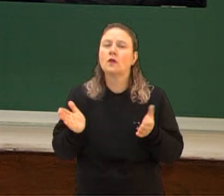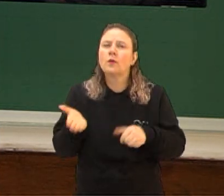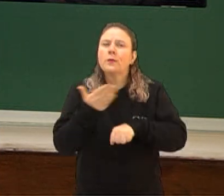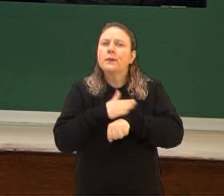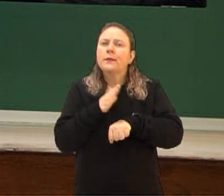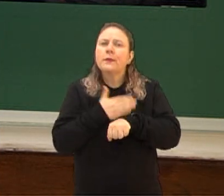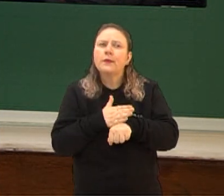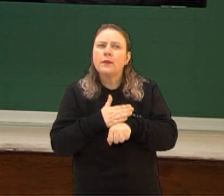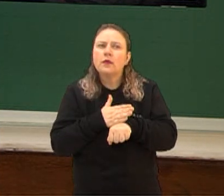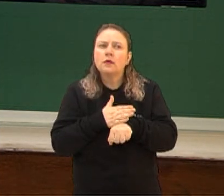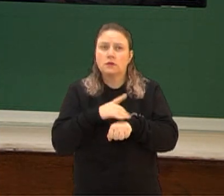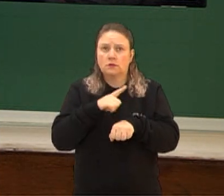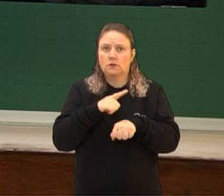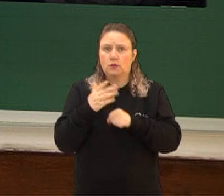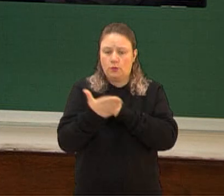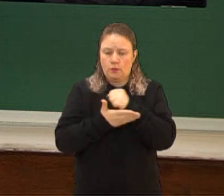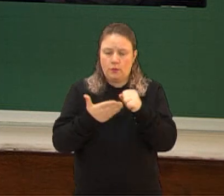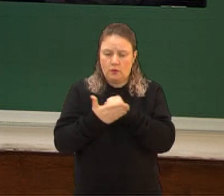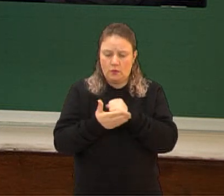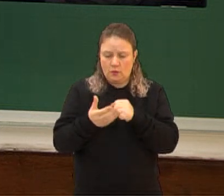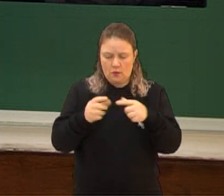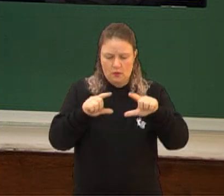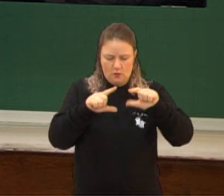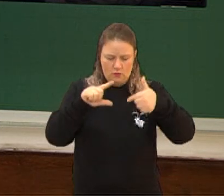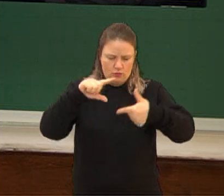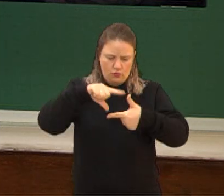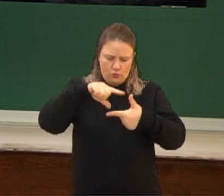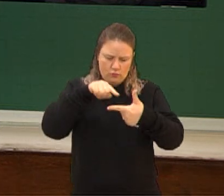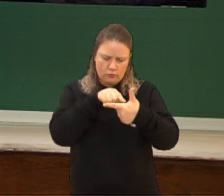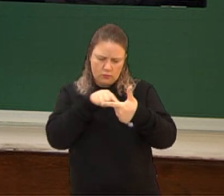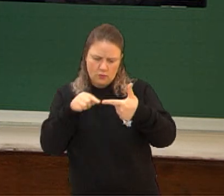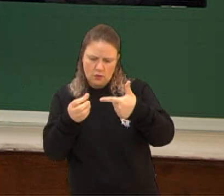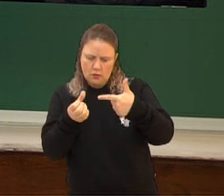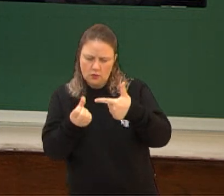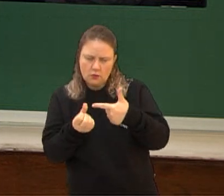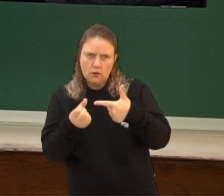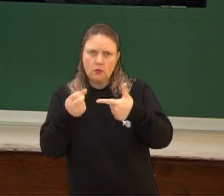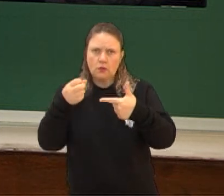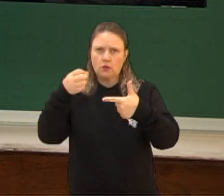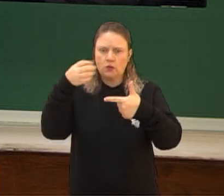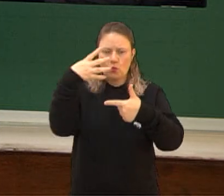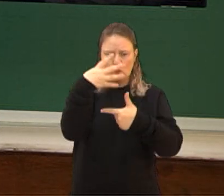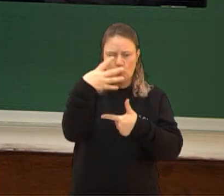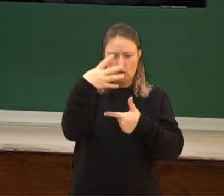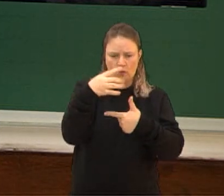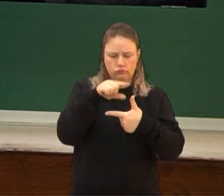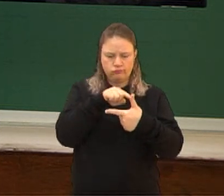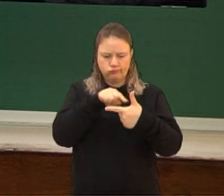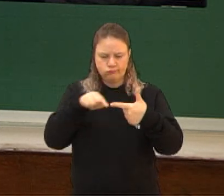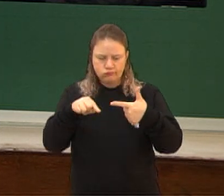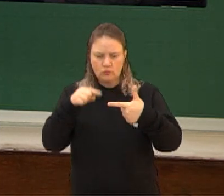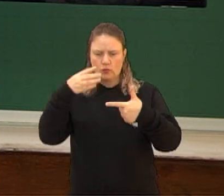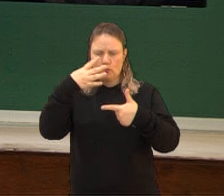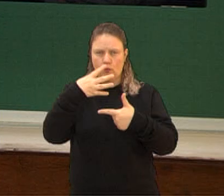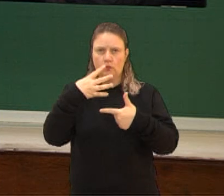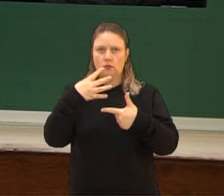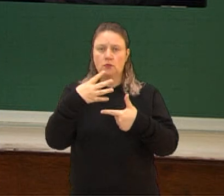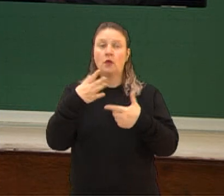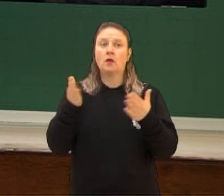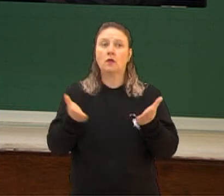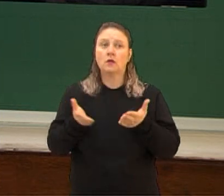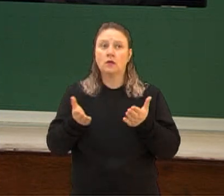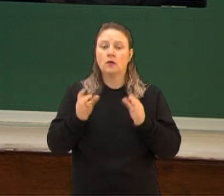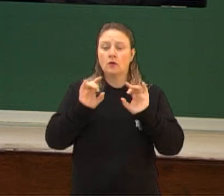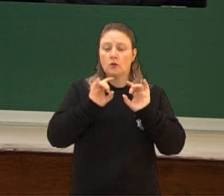a base maior, que é 6, base menor, que é 4, vezes 2, que é a altura, dividido por 2, 10 metros quadrados. Então, cada